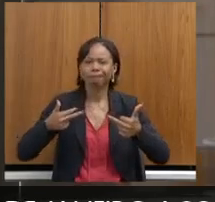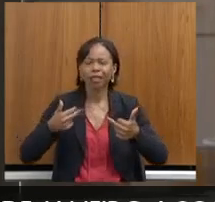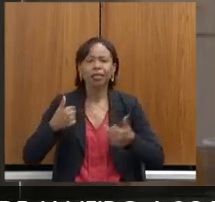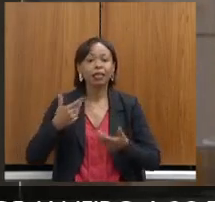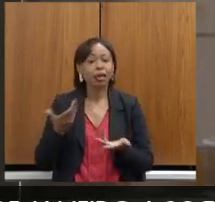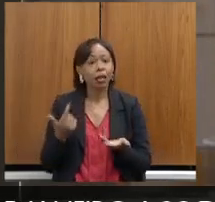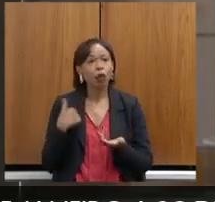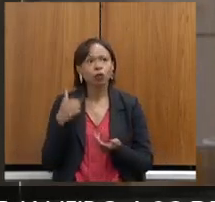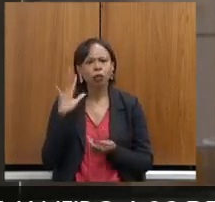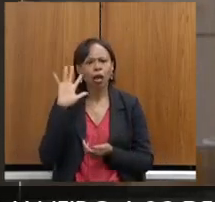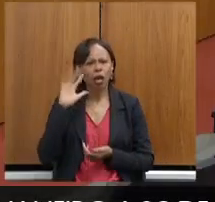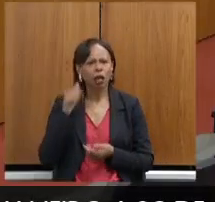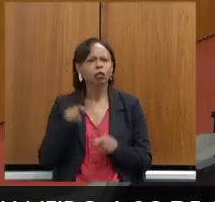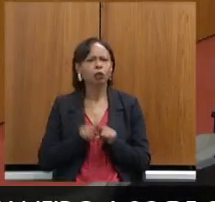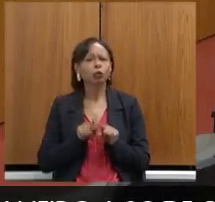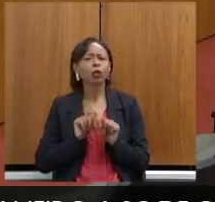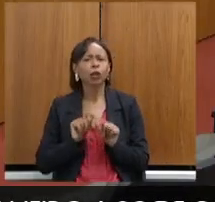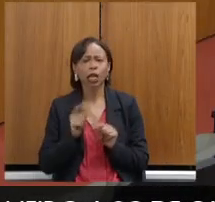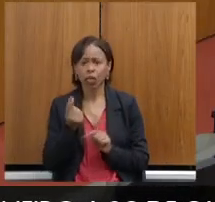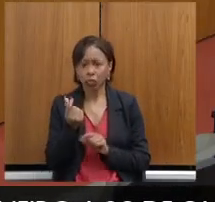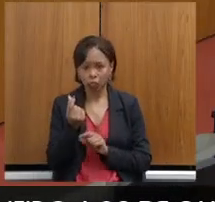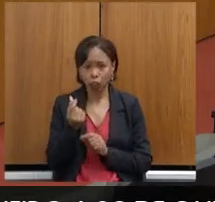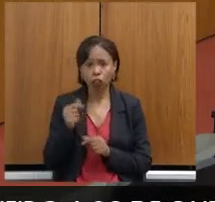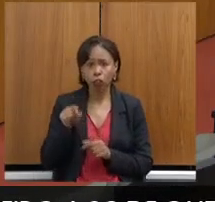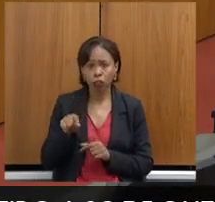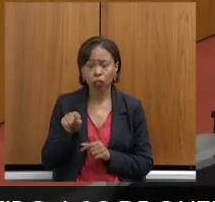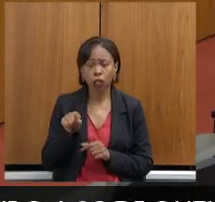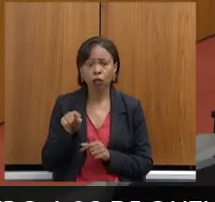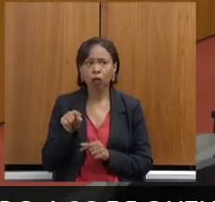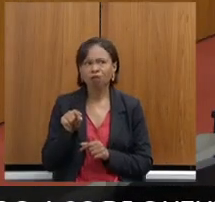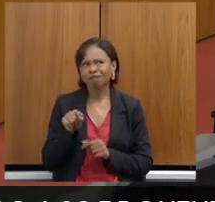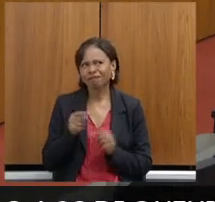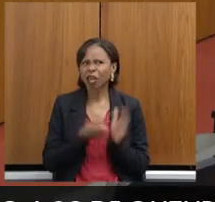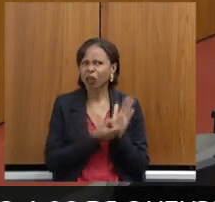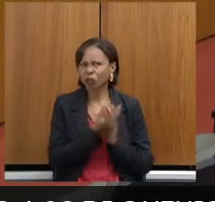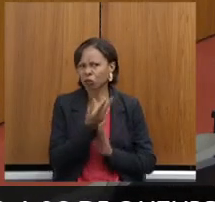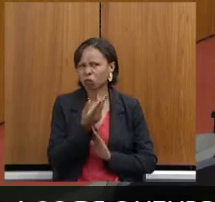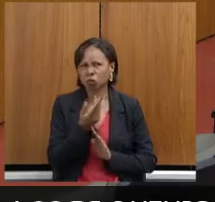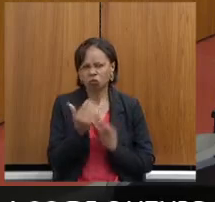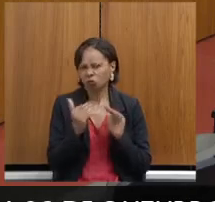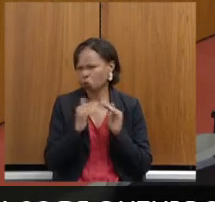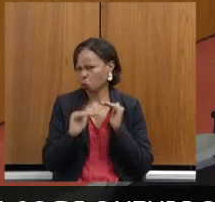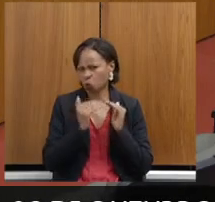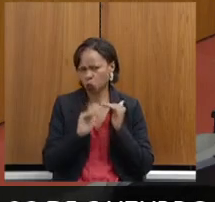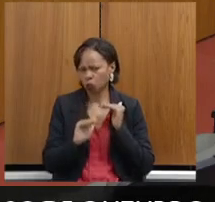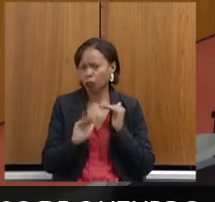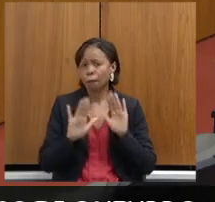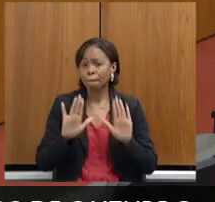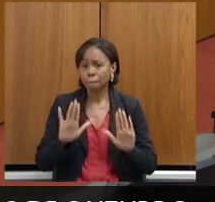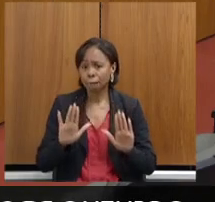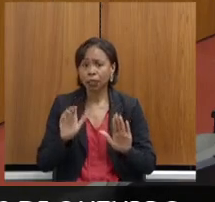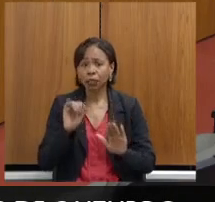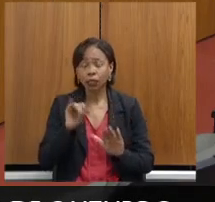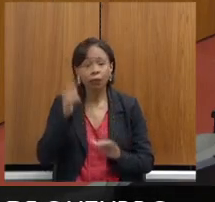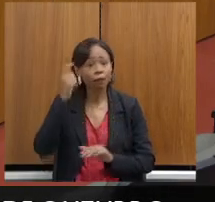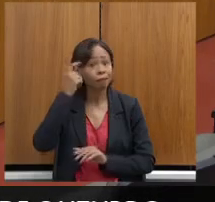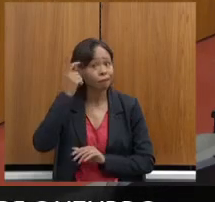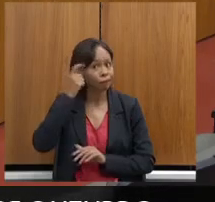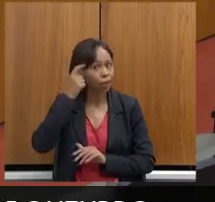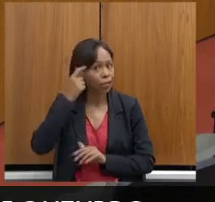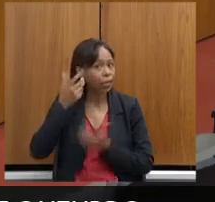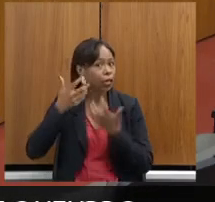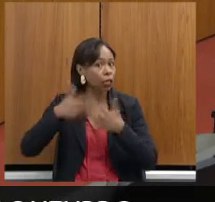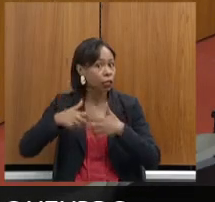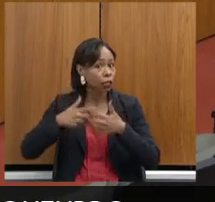Dr Joaquim que dentro desse recurso muitas pessoas podem não concordar mas se forem analisar